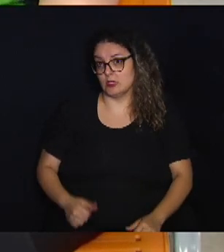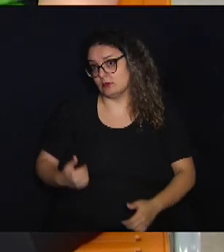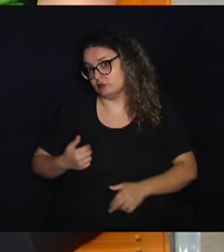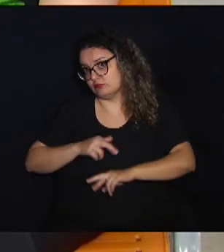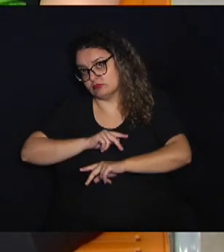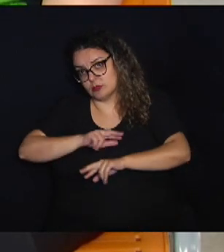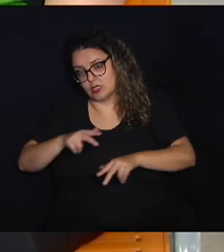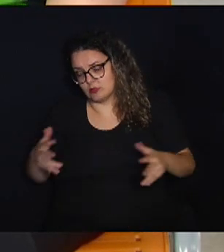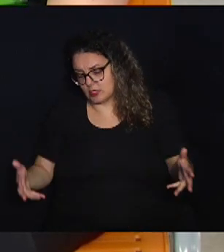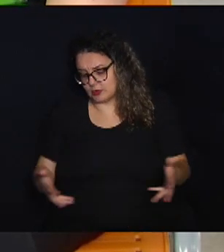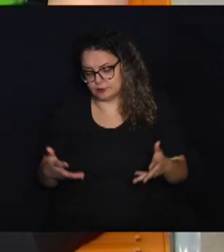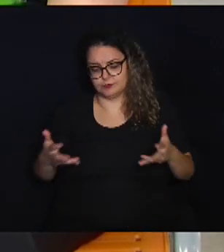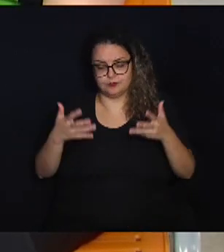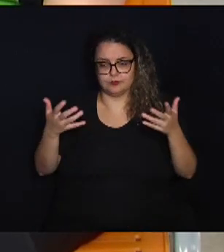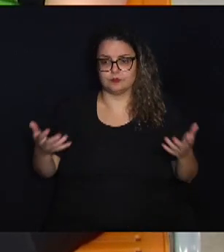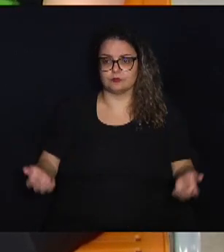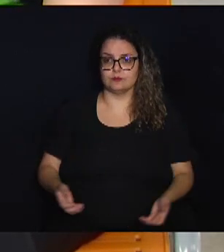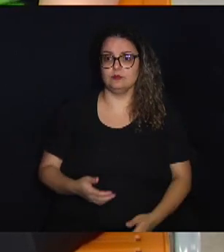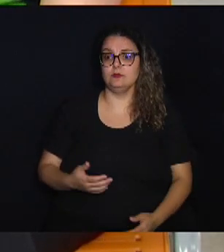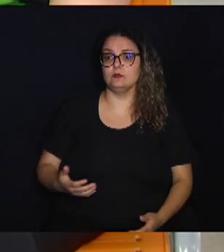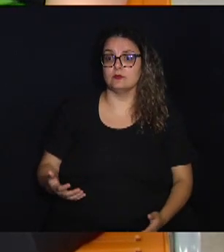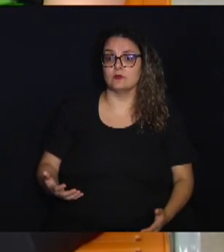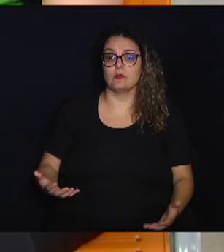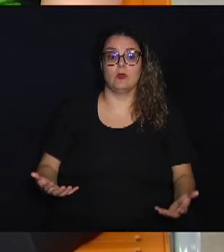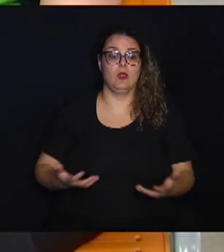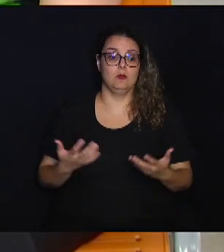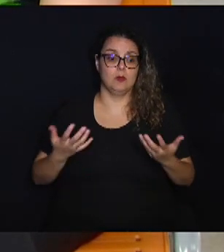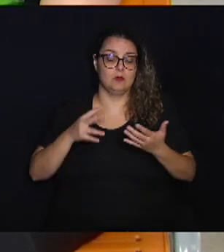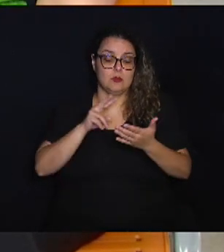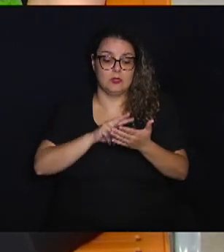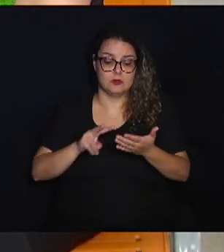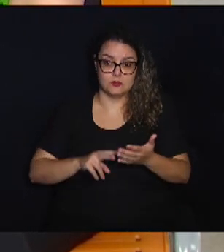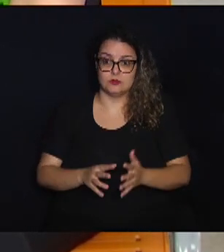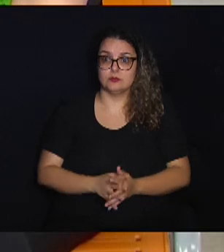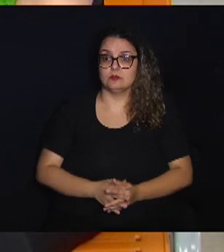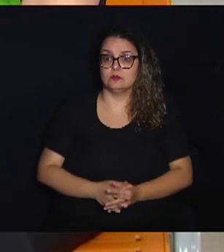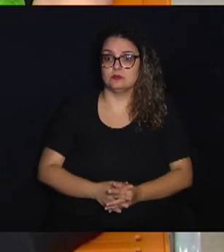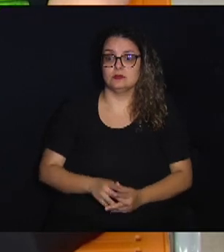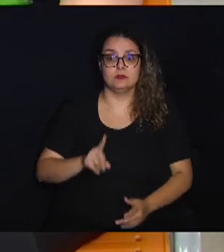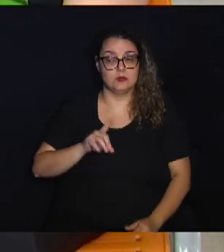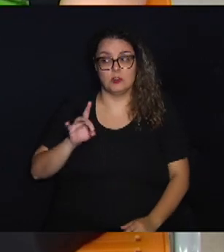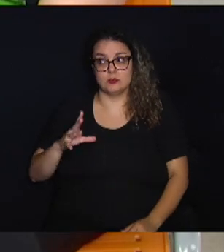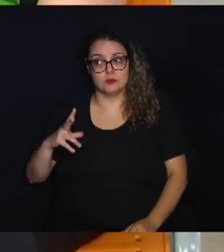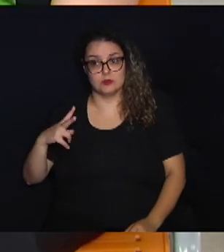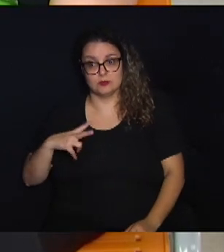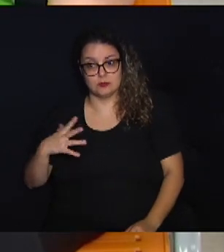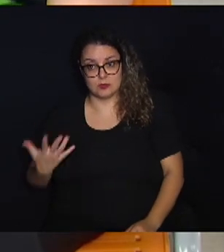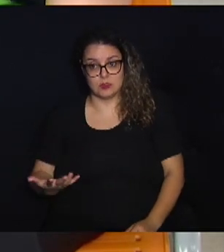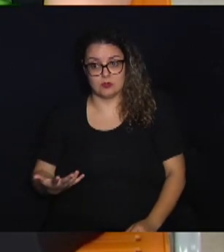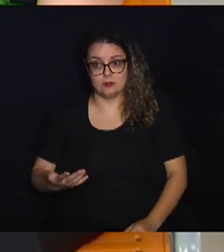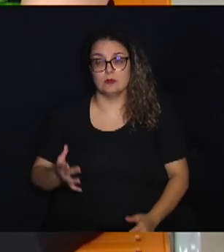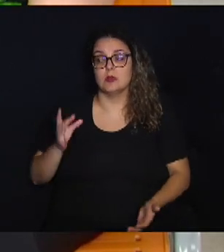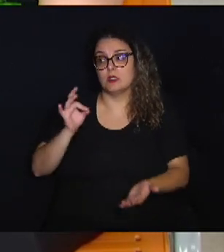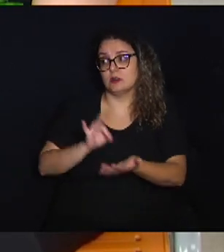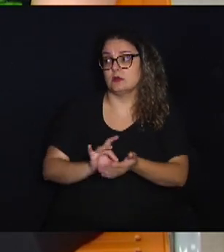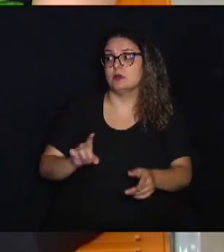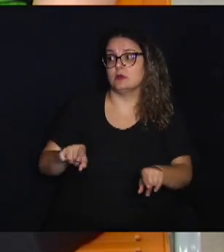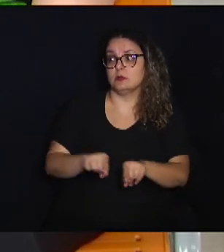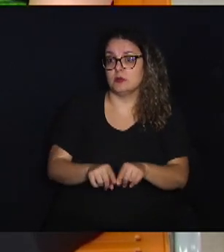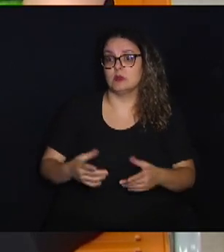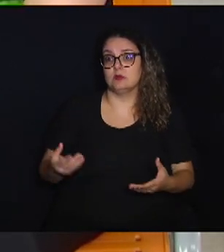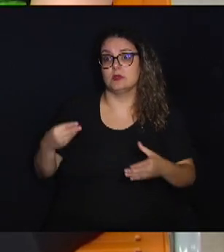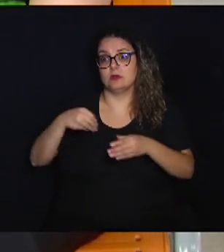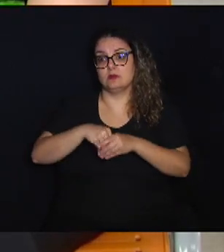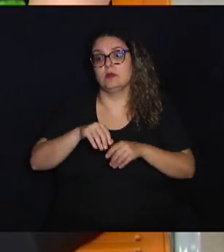de estímulos, né, de incentivos a leituras, não só do indivíduo, mas muitas vezes da realidade em que ele está inserido,